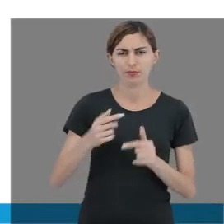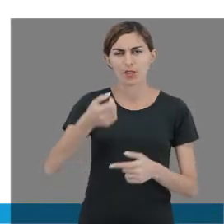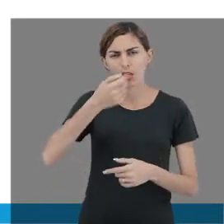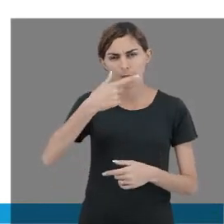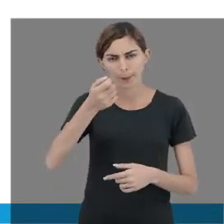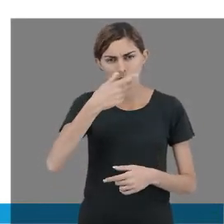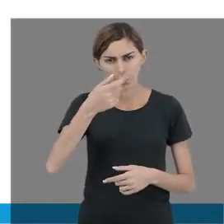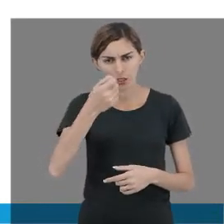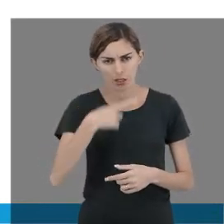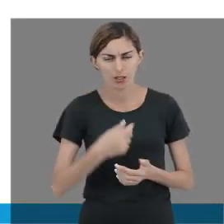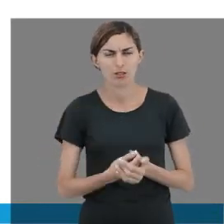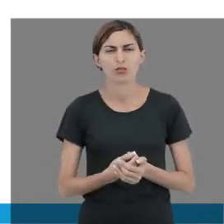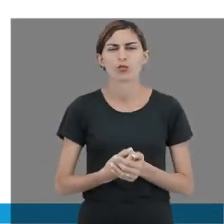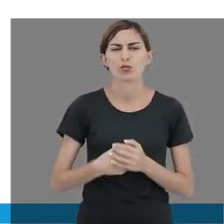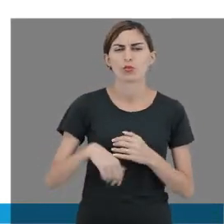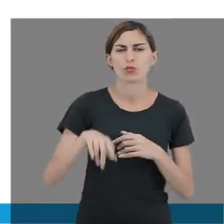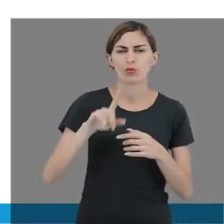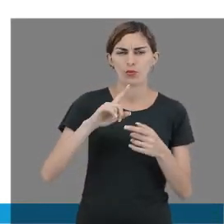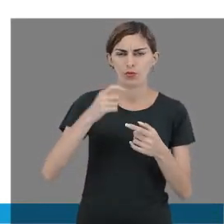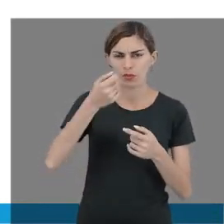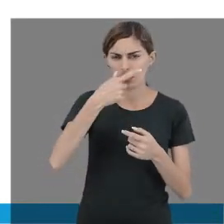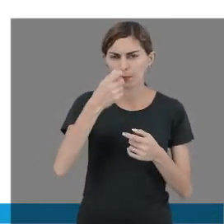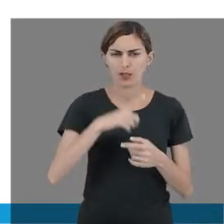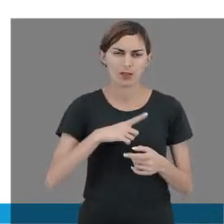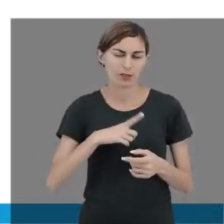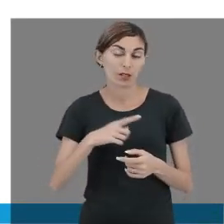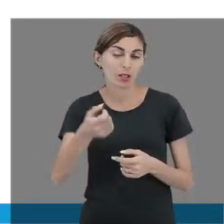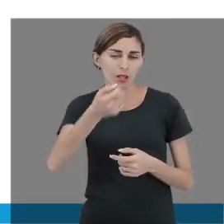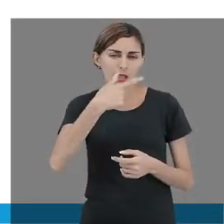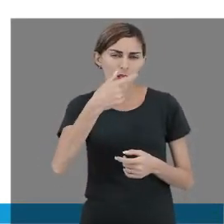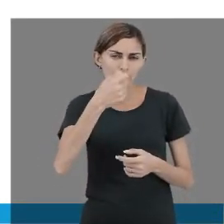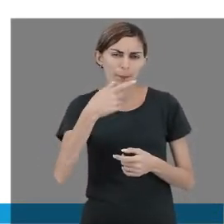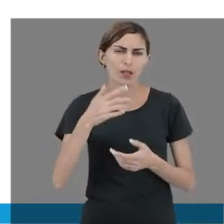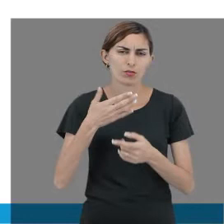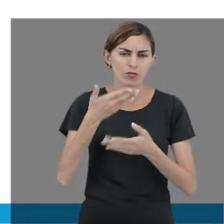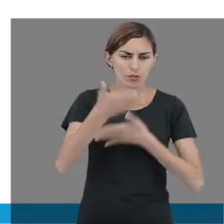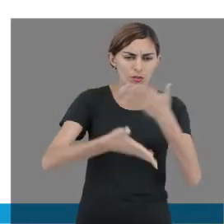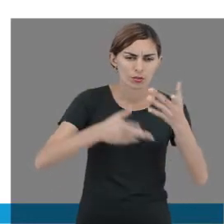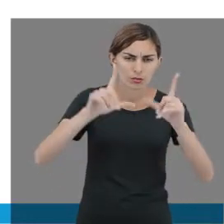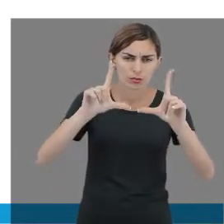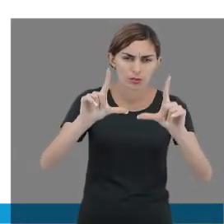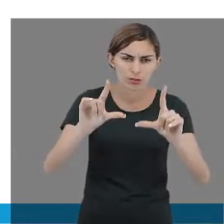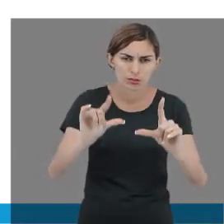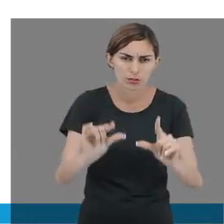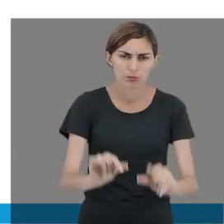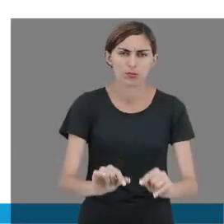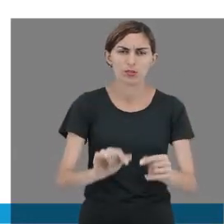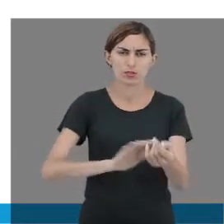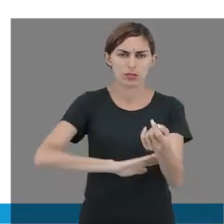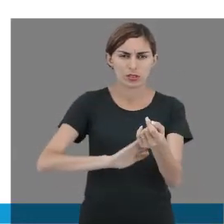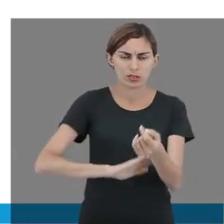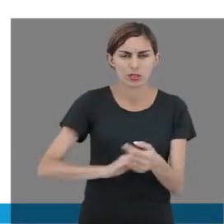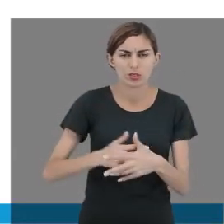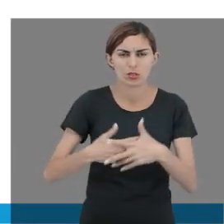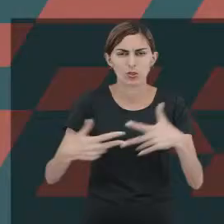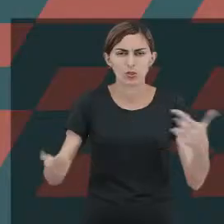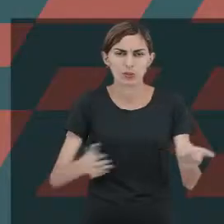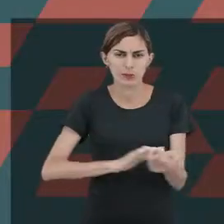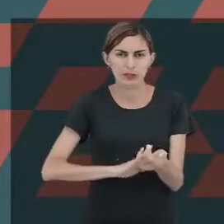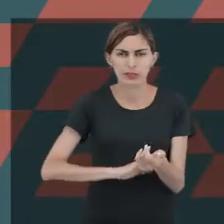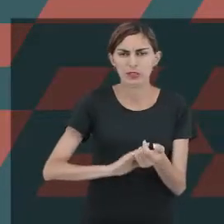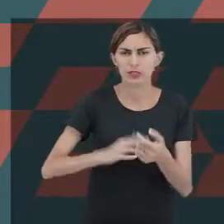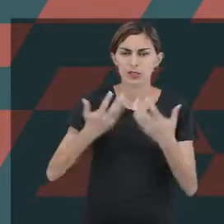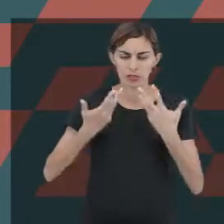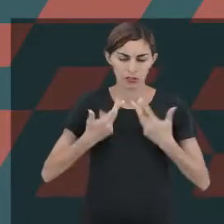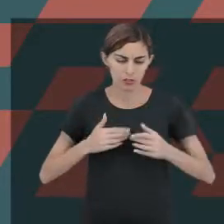vai usar medicamentos, aí eu não vou entrar em detalhe, mas existem medicamentos que trabalham para reduzir a hipertonia e essa hiperestabilidade, remédios que deixam a criança um